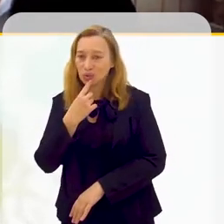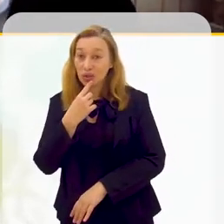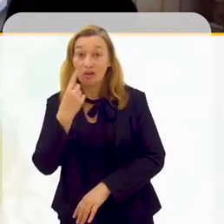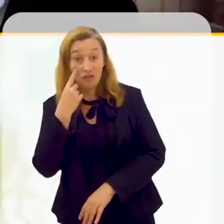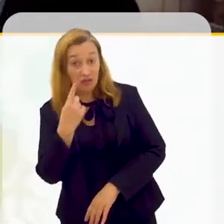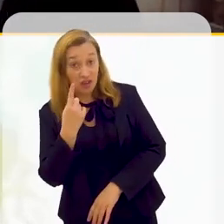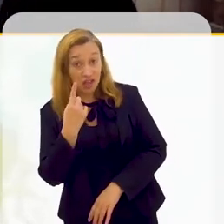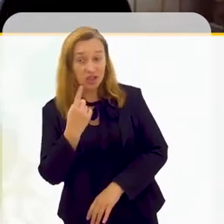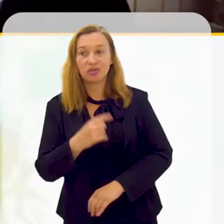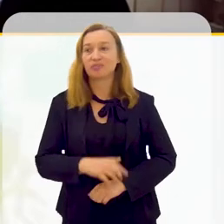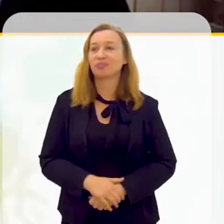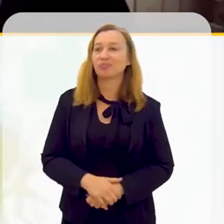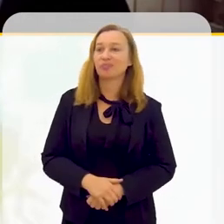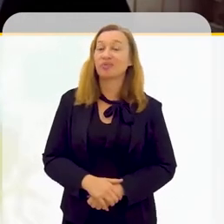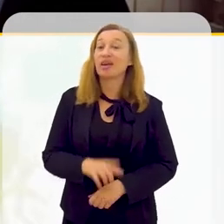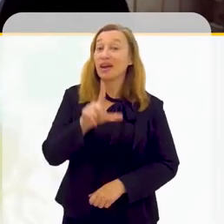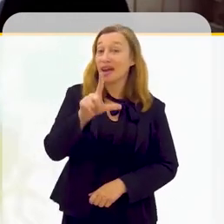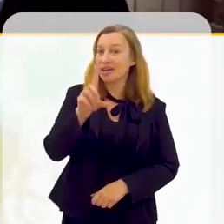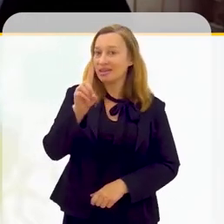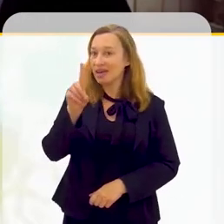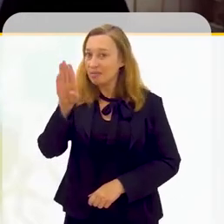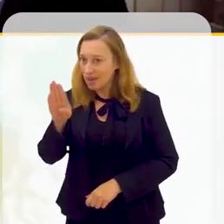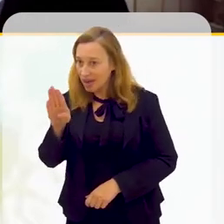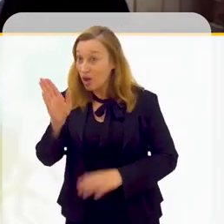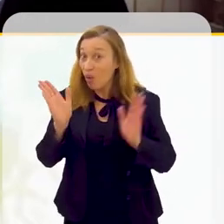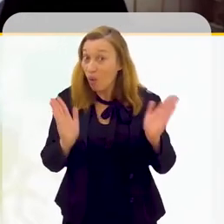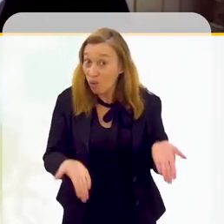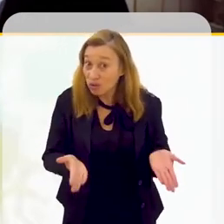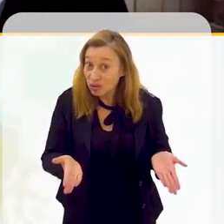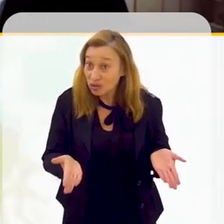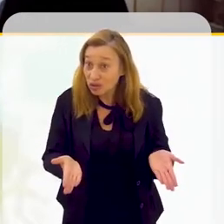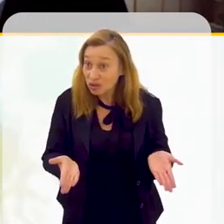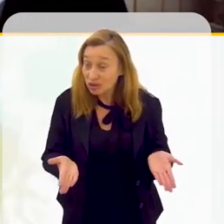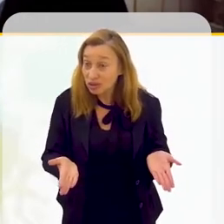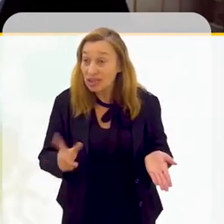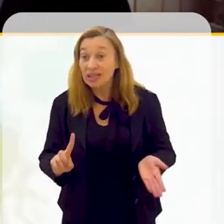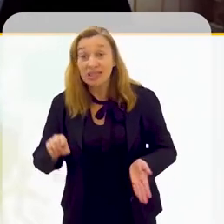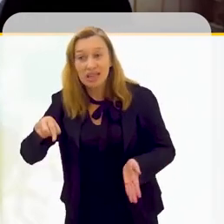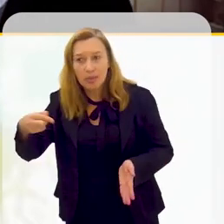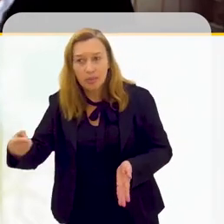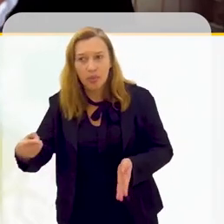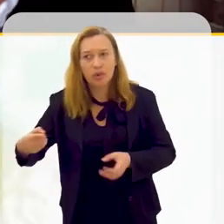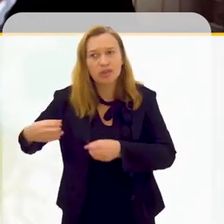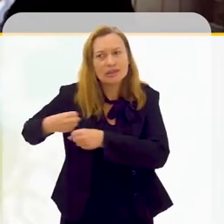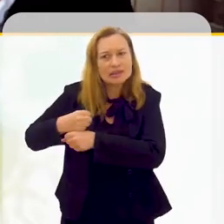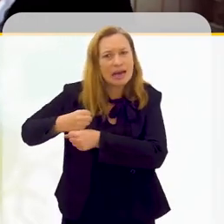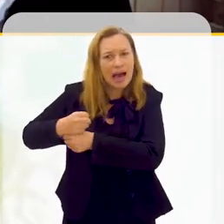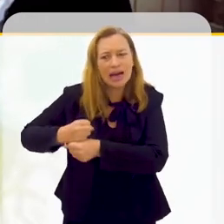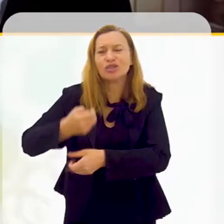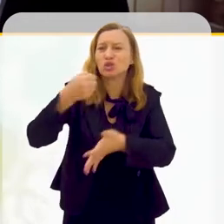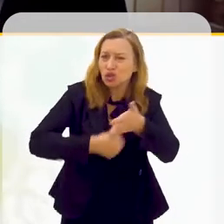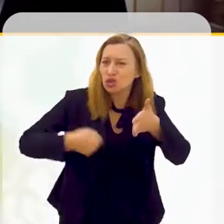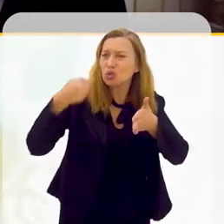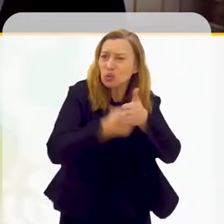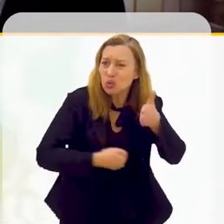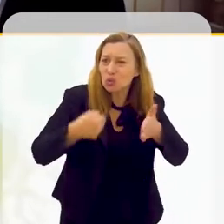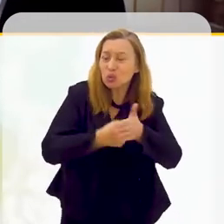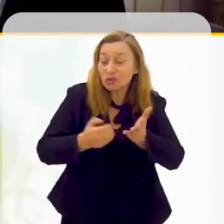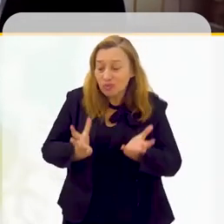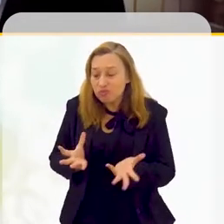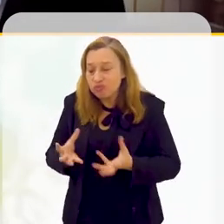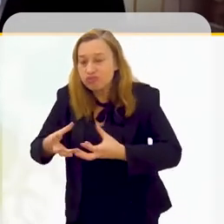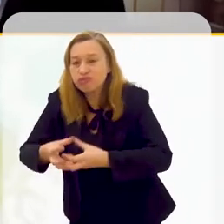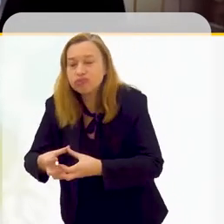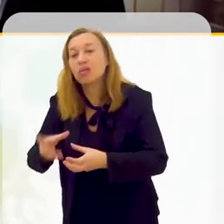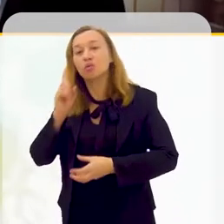surdas Veja isso está na LDB hoje depois de muita luta da